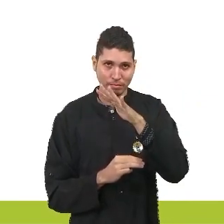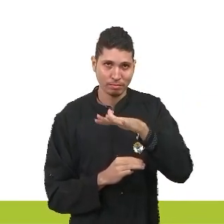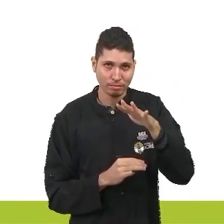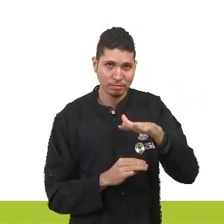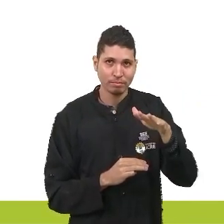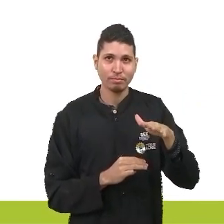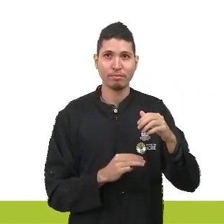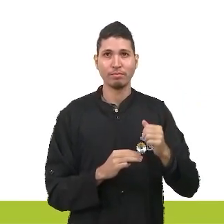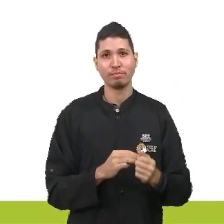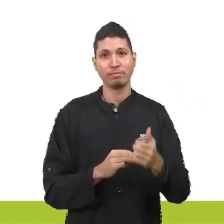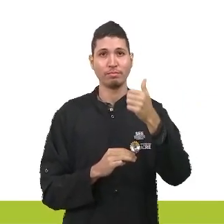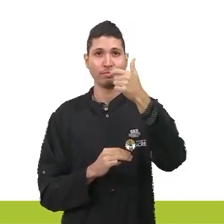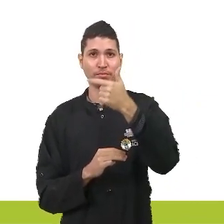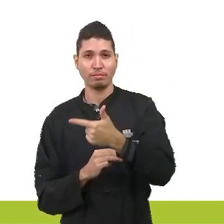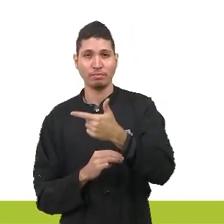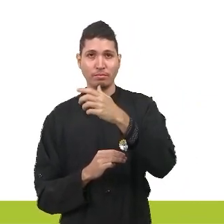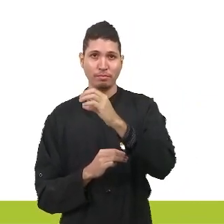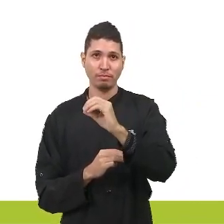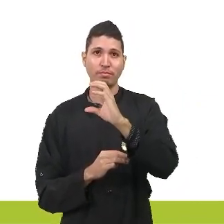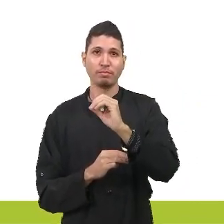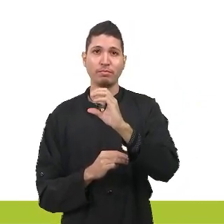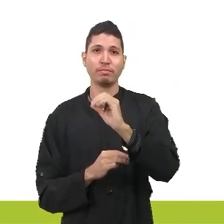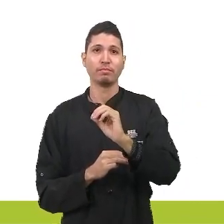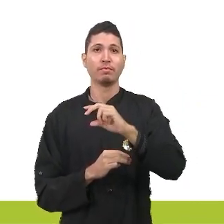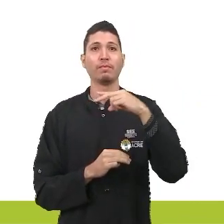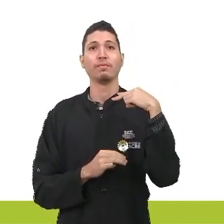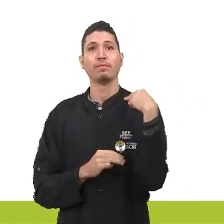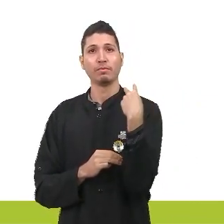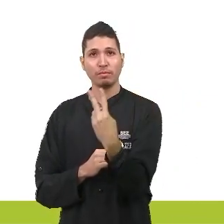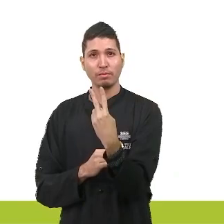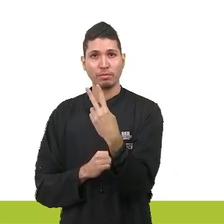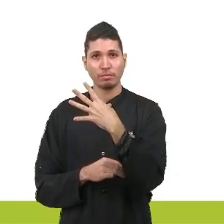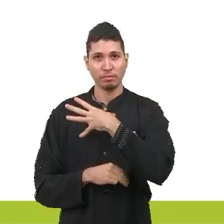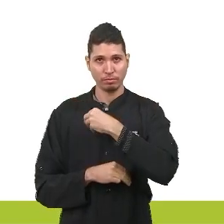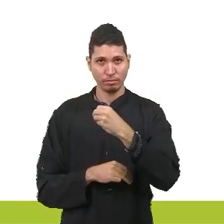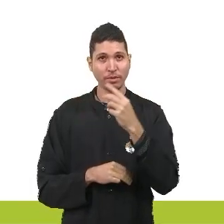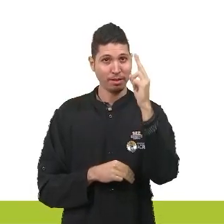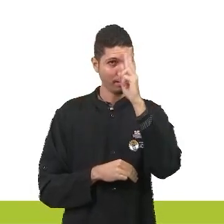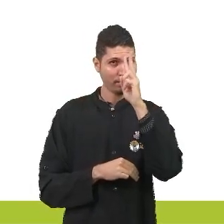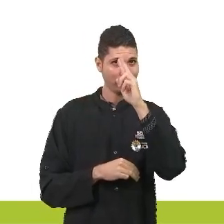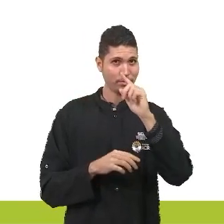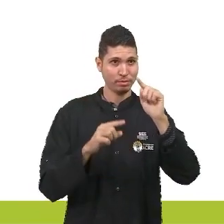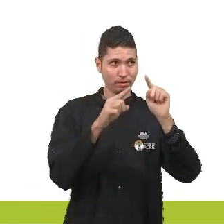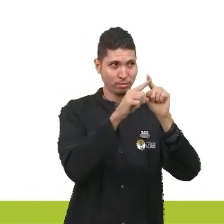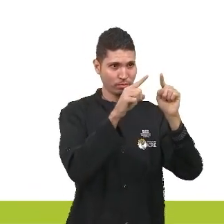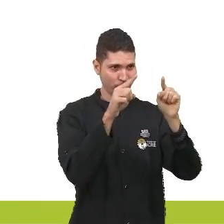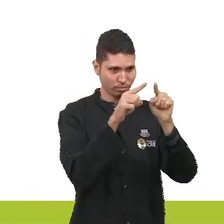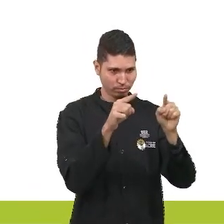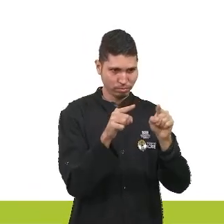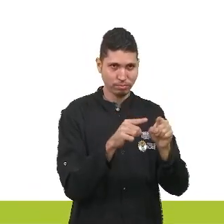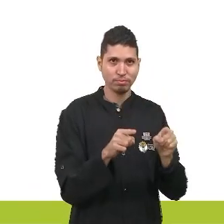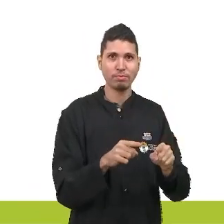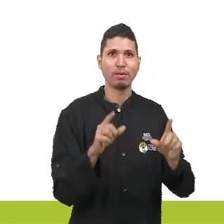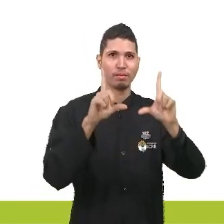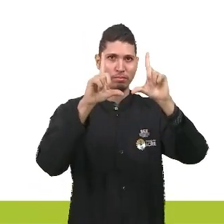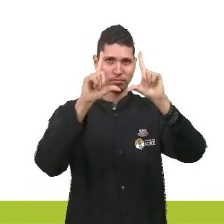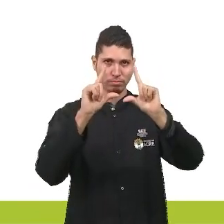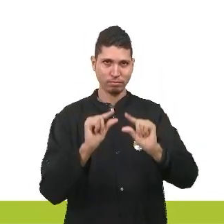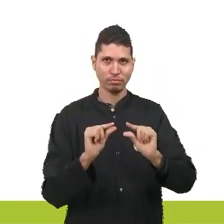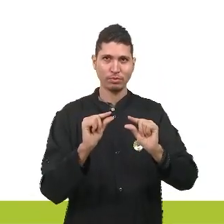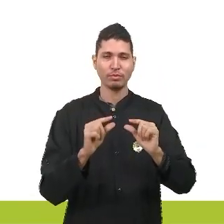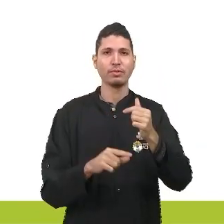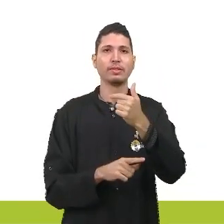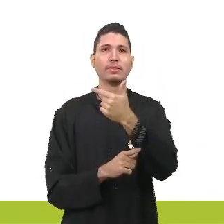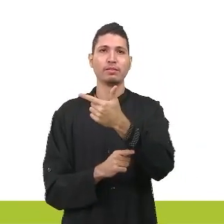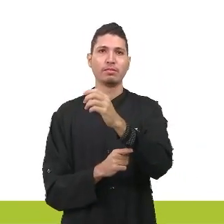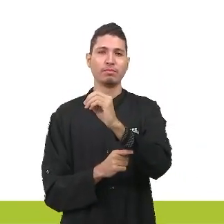população. Em 2000, eram 2 filhos. Lembra lá que a pirâmide de 2000 deu aí uma diminuída brusca? E em